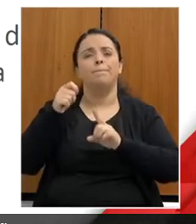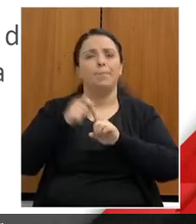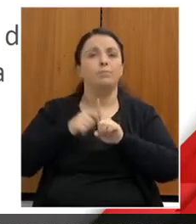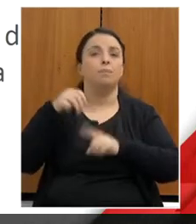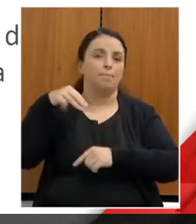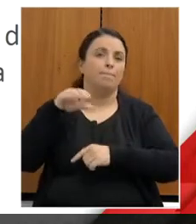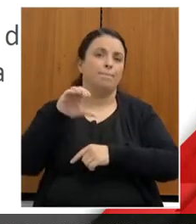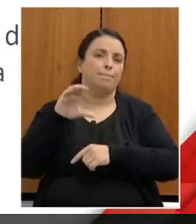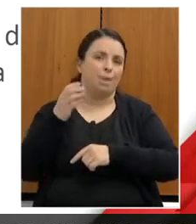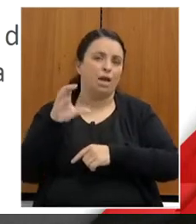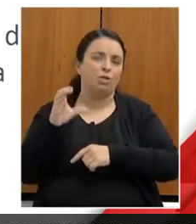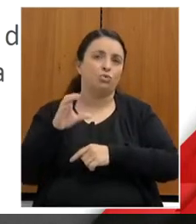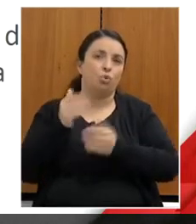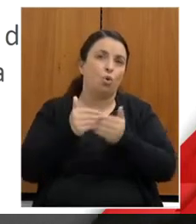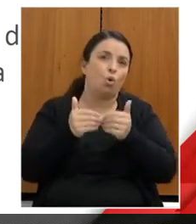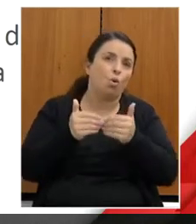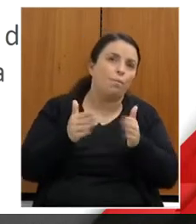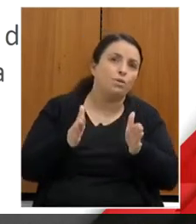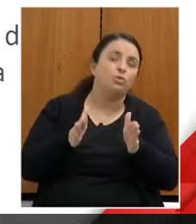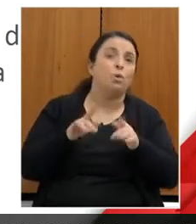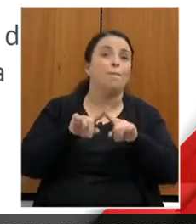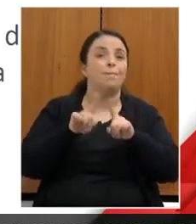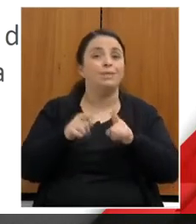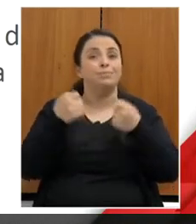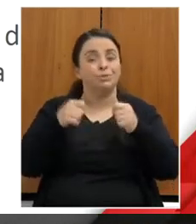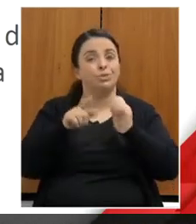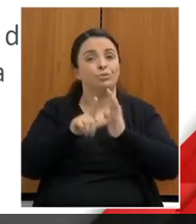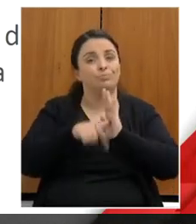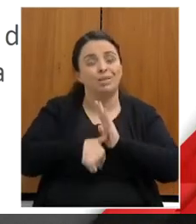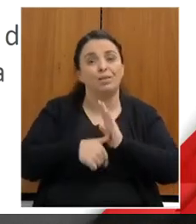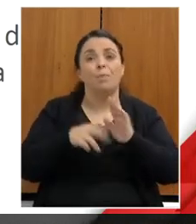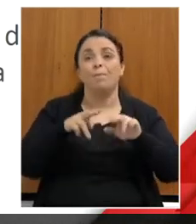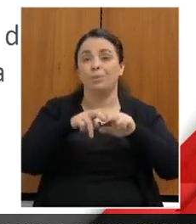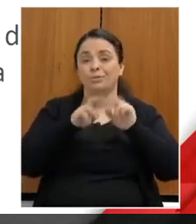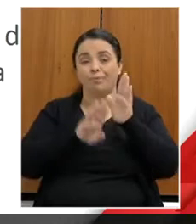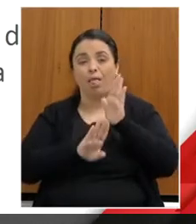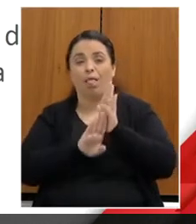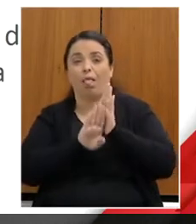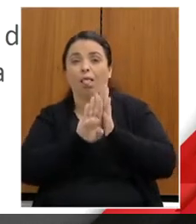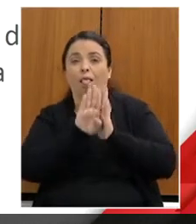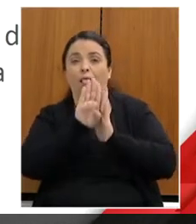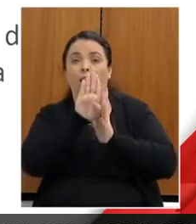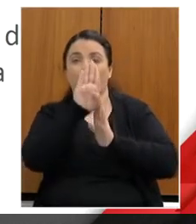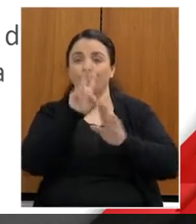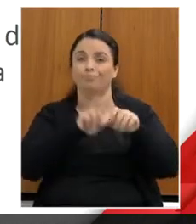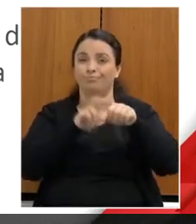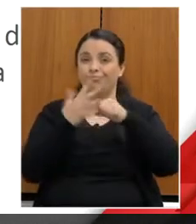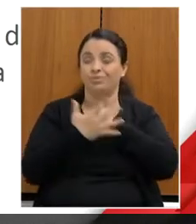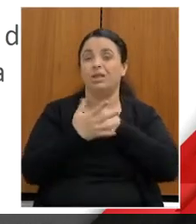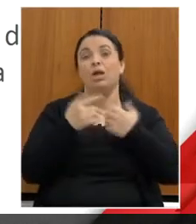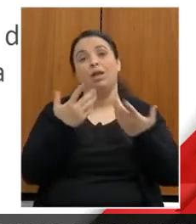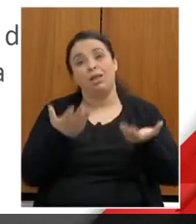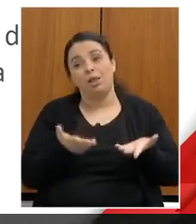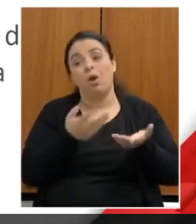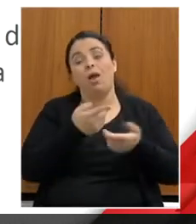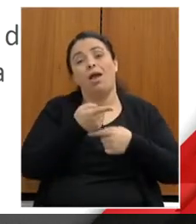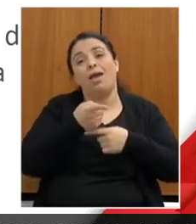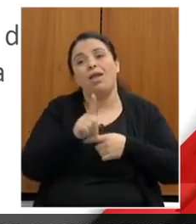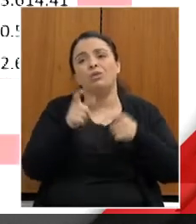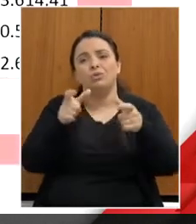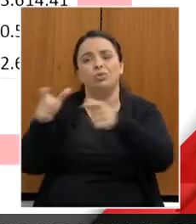uma vez que a onda roxa não permitiu, então, as idas aos locais para o lançamento do programa.